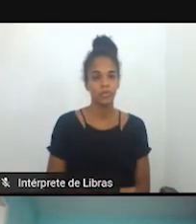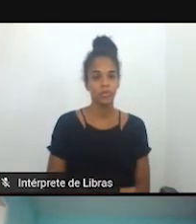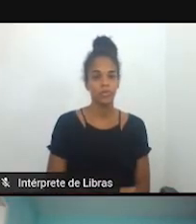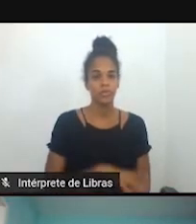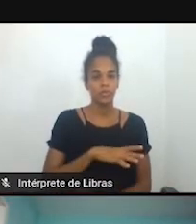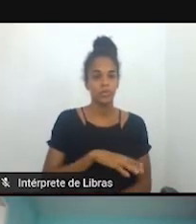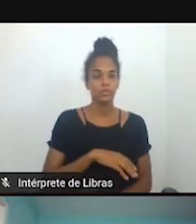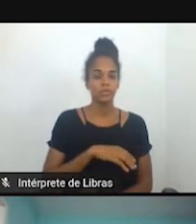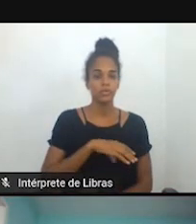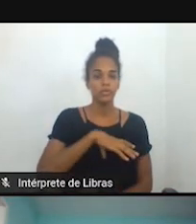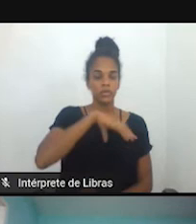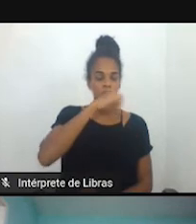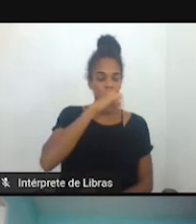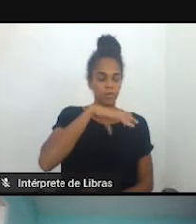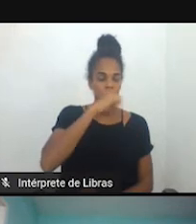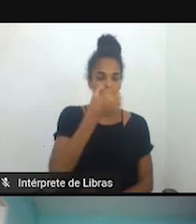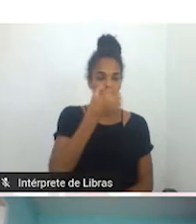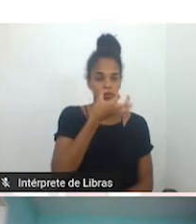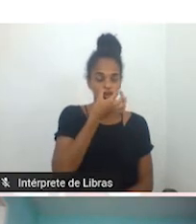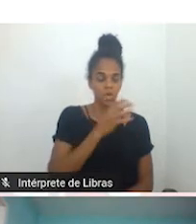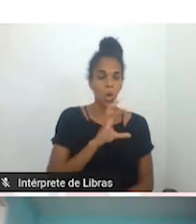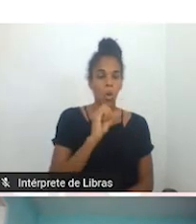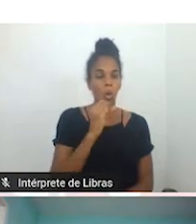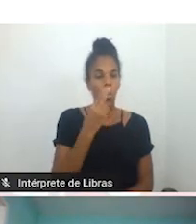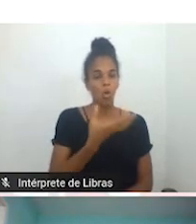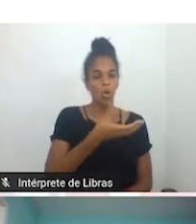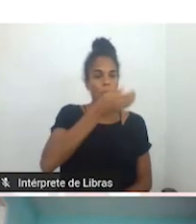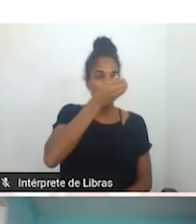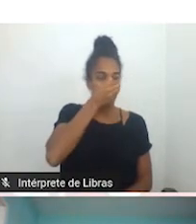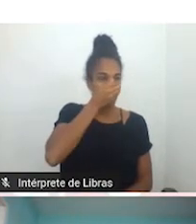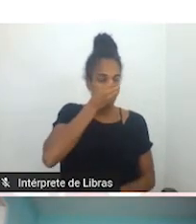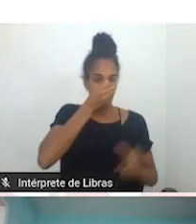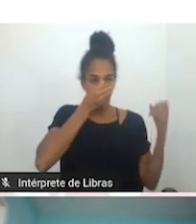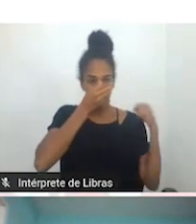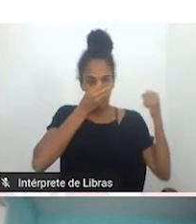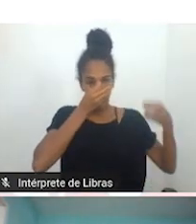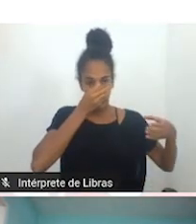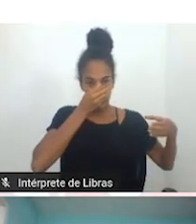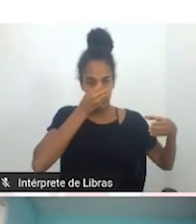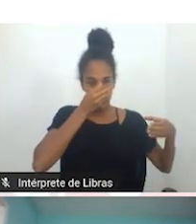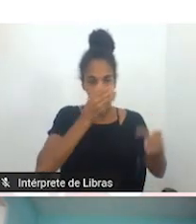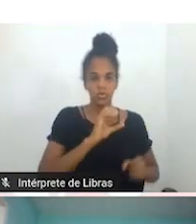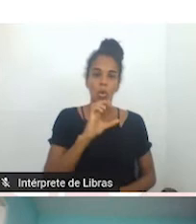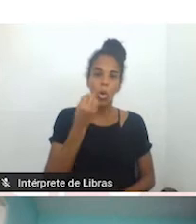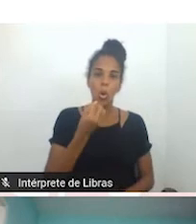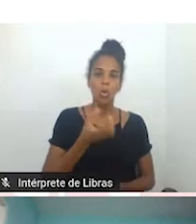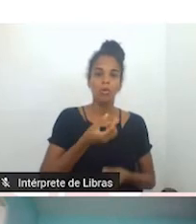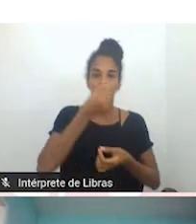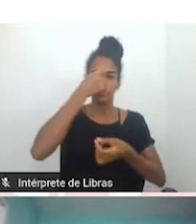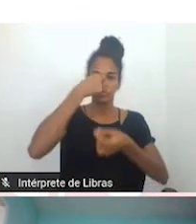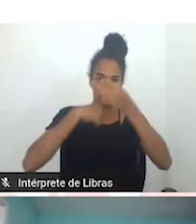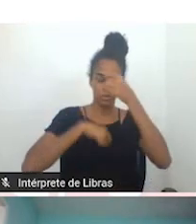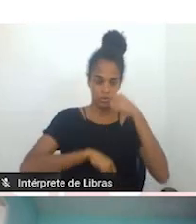catéter ou máscara com reservatório ou intubação. Então, assim, o paciente chega saturando menos que 94. Isso